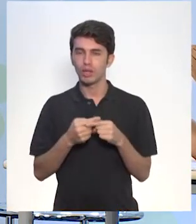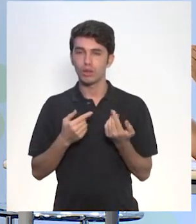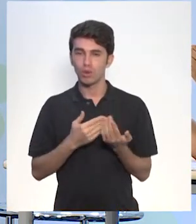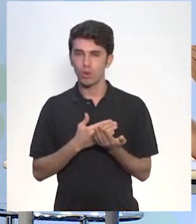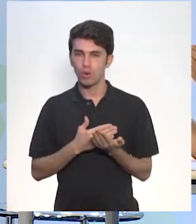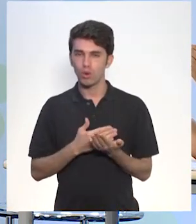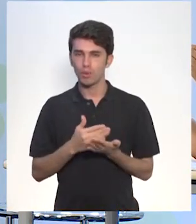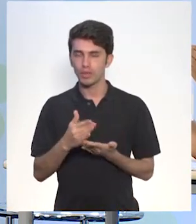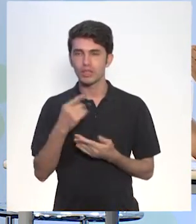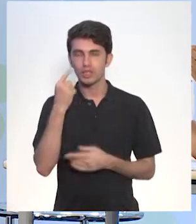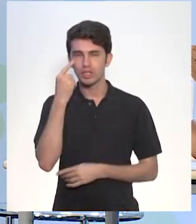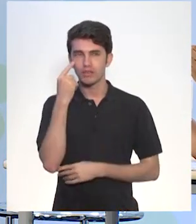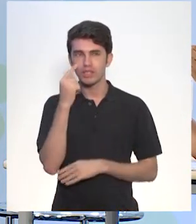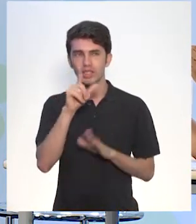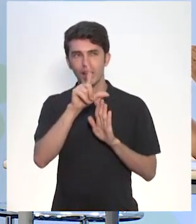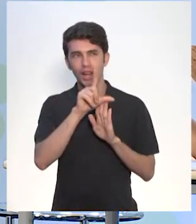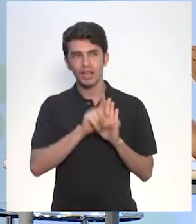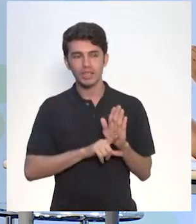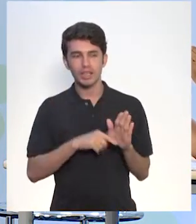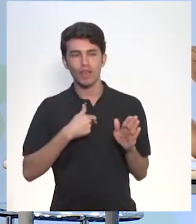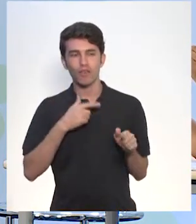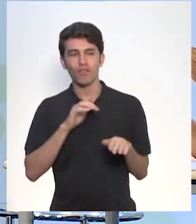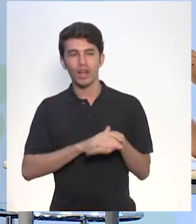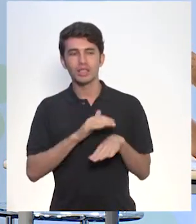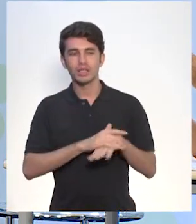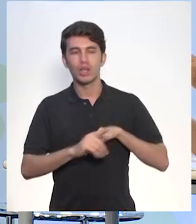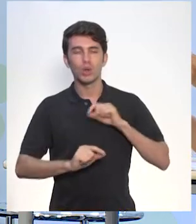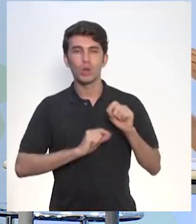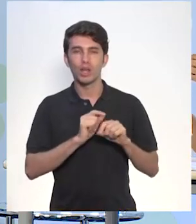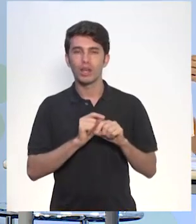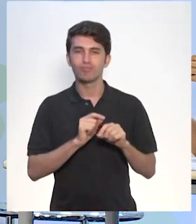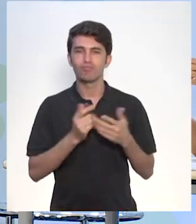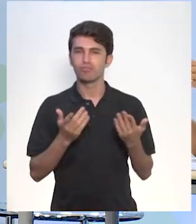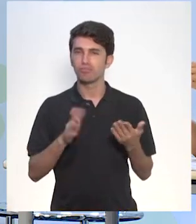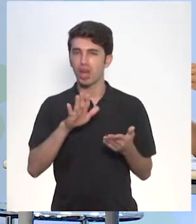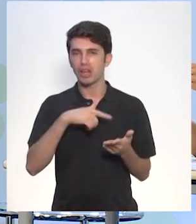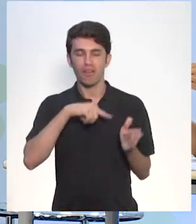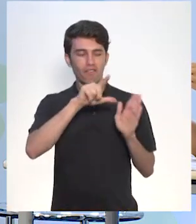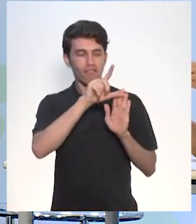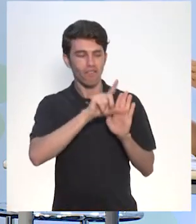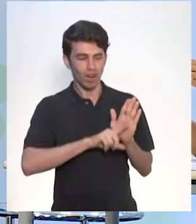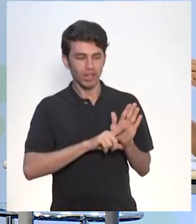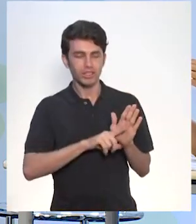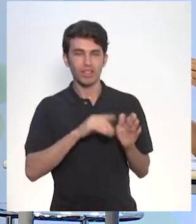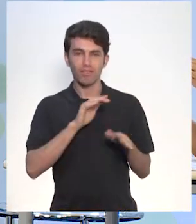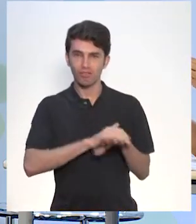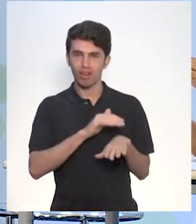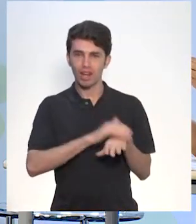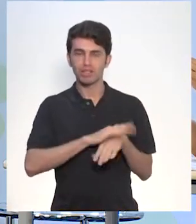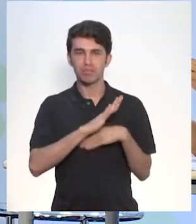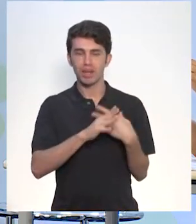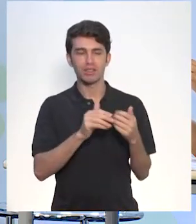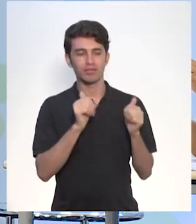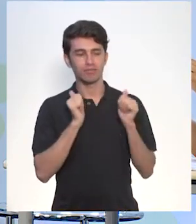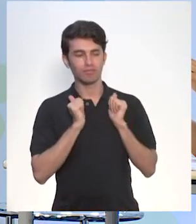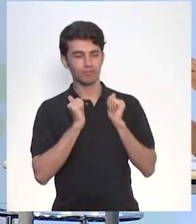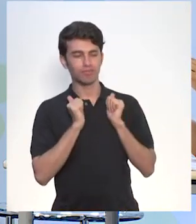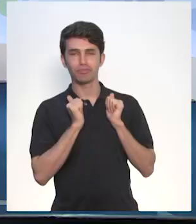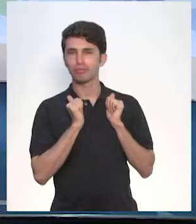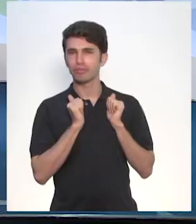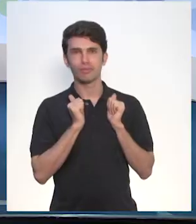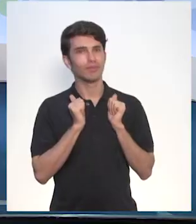alcançar durante o ano? Não adianta a gente fazer a listinha se a gente não tirar o que a gente quer do papel.